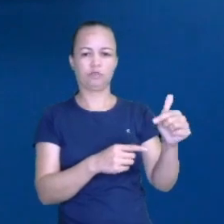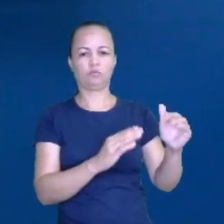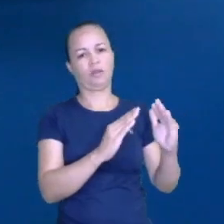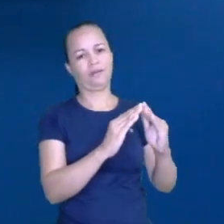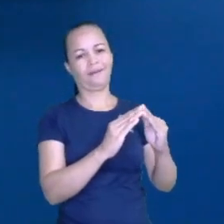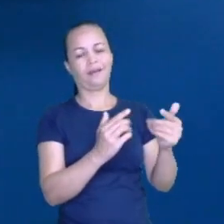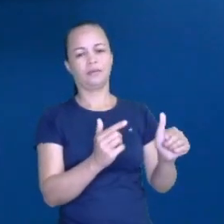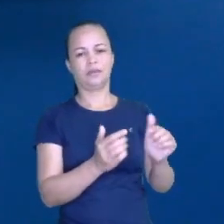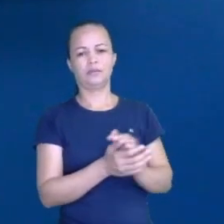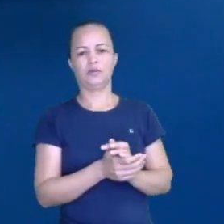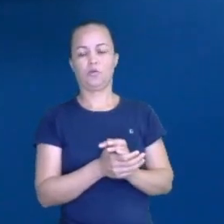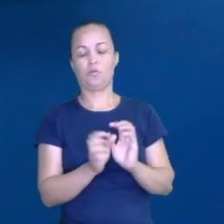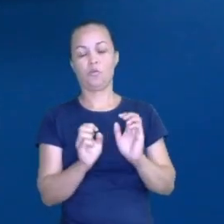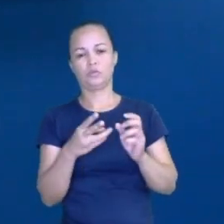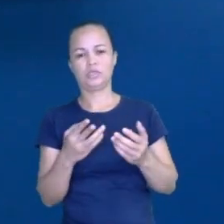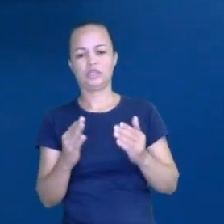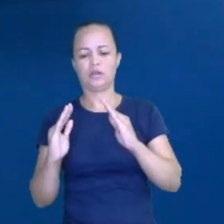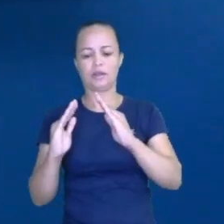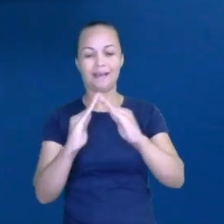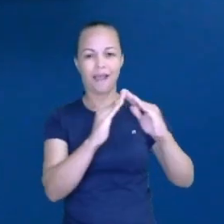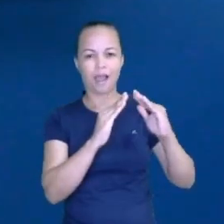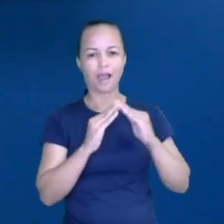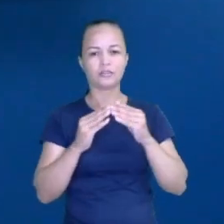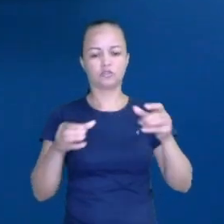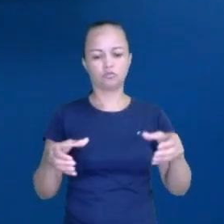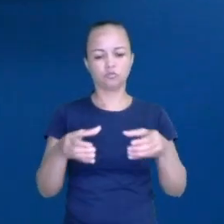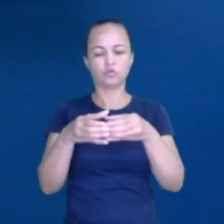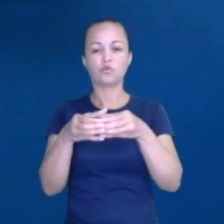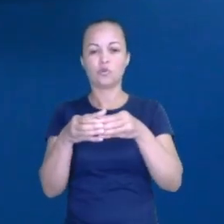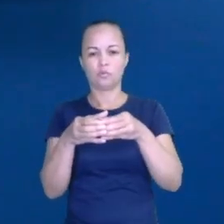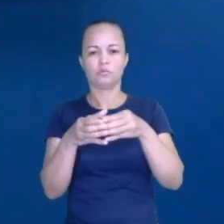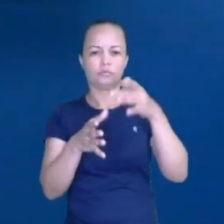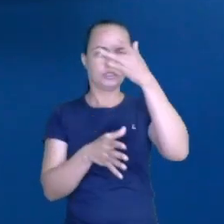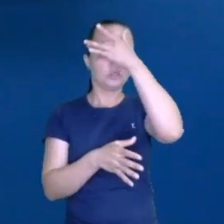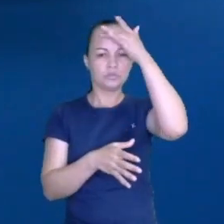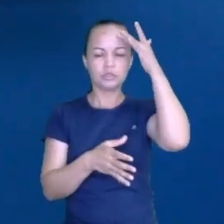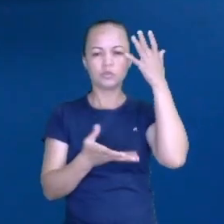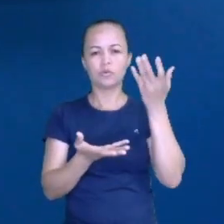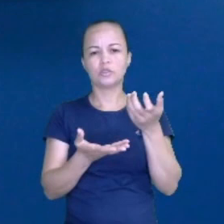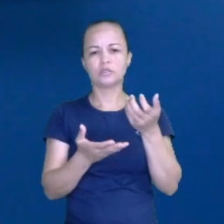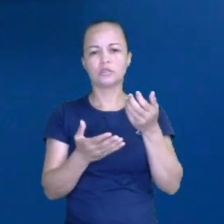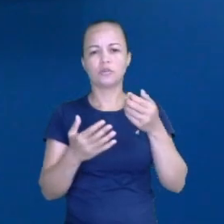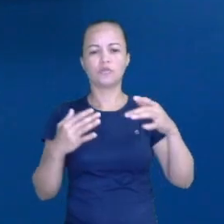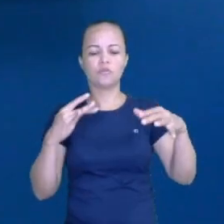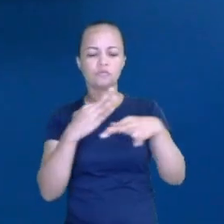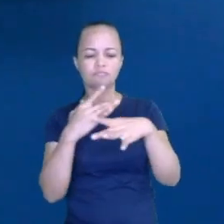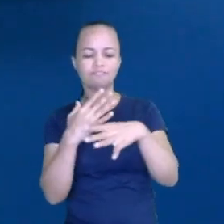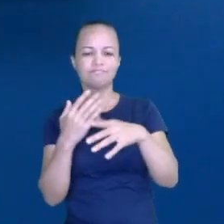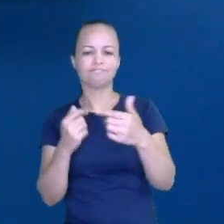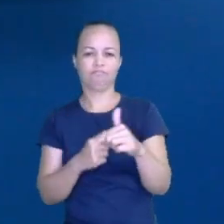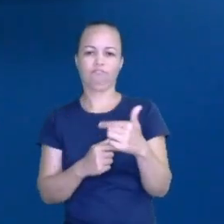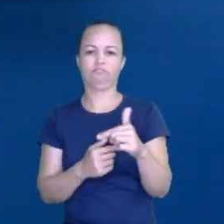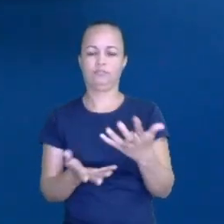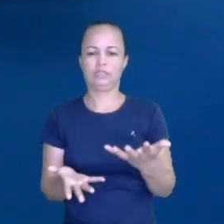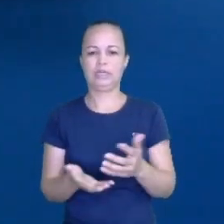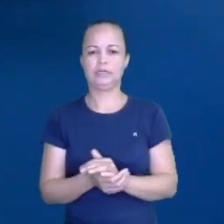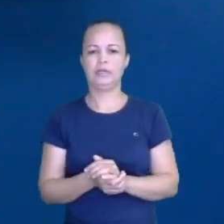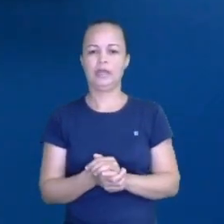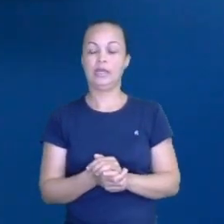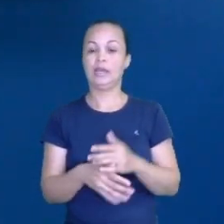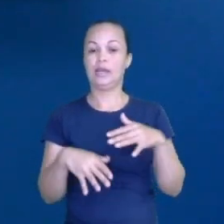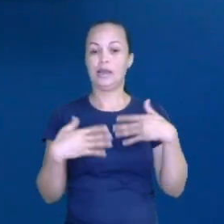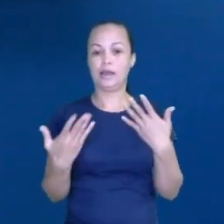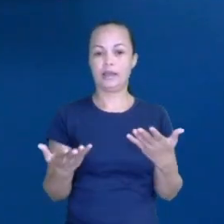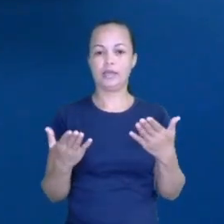seja, a criação de abrigos para elas. Muitas vezes algumas cidades não têm. E aí o número de moradores de rua aumenta